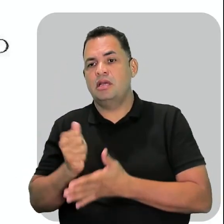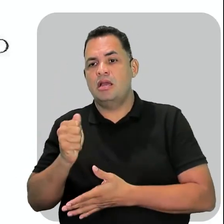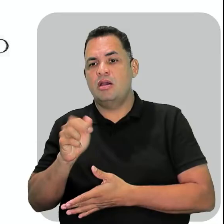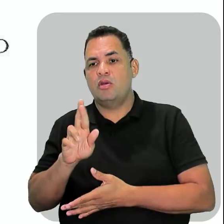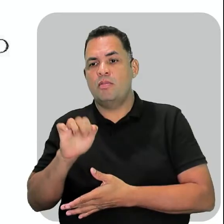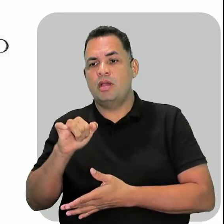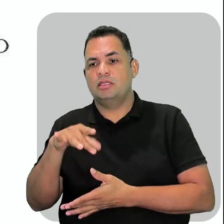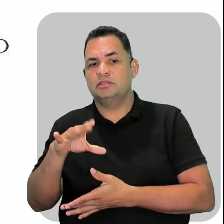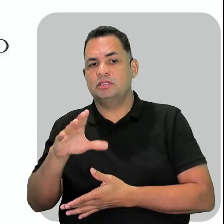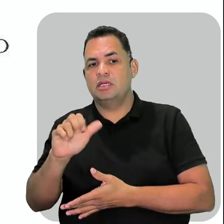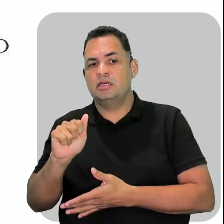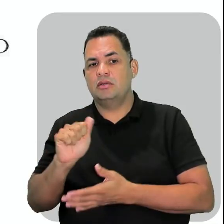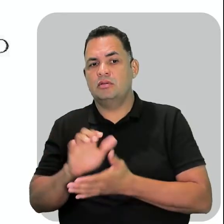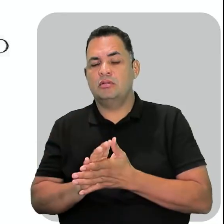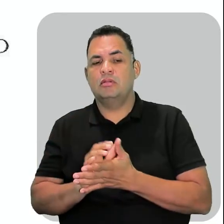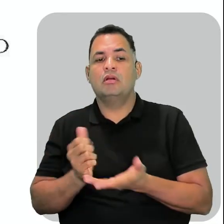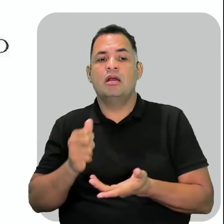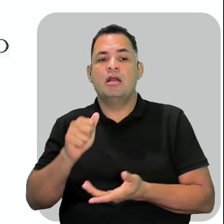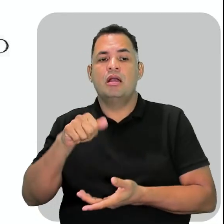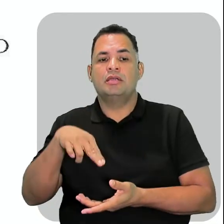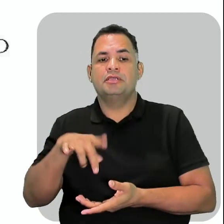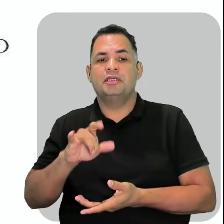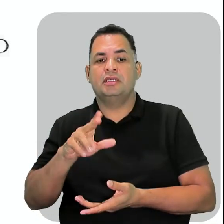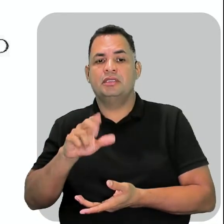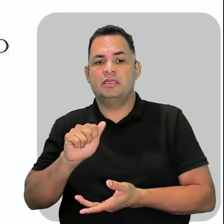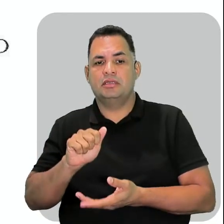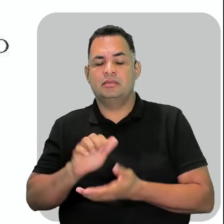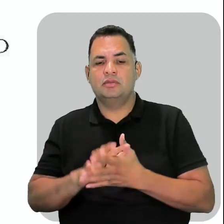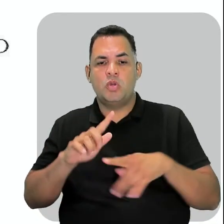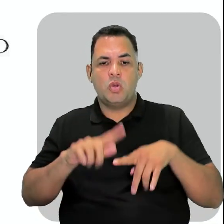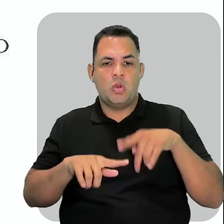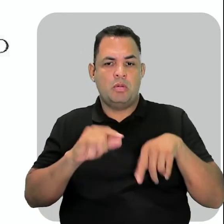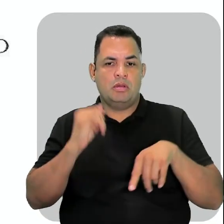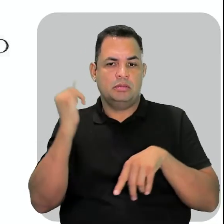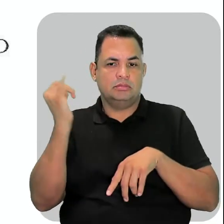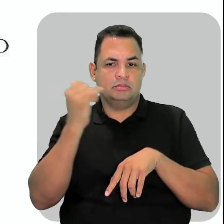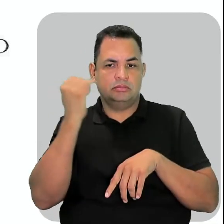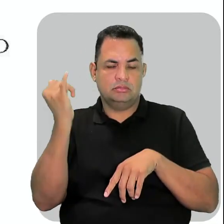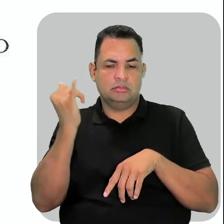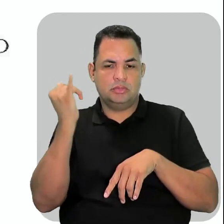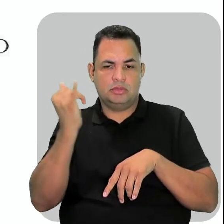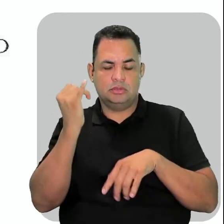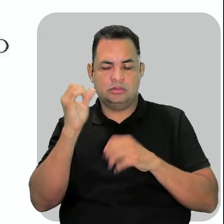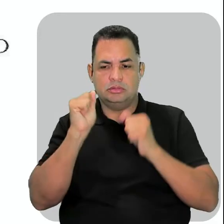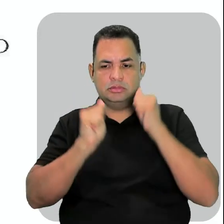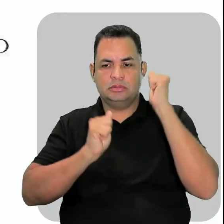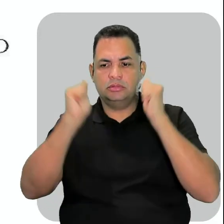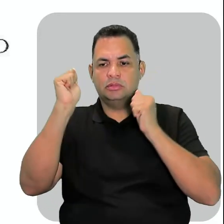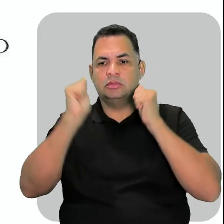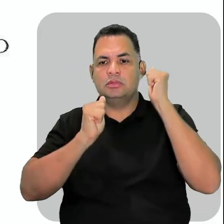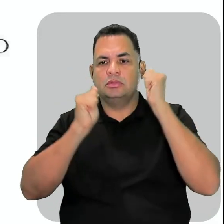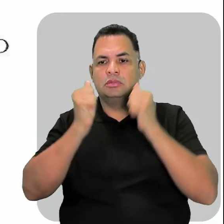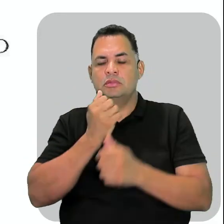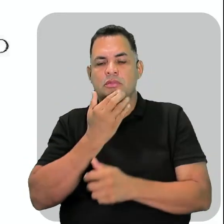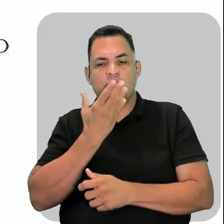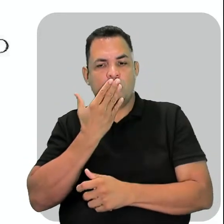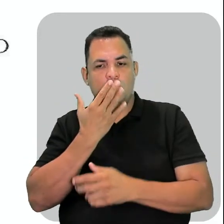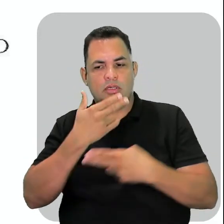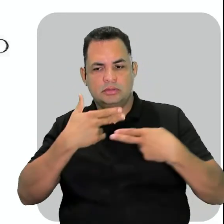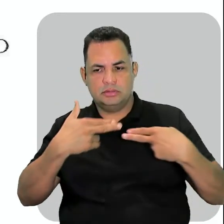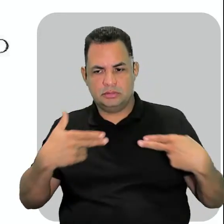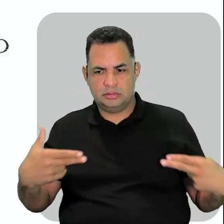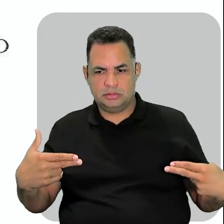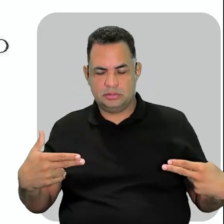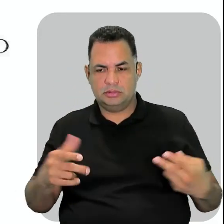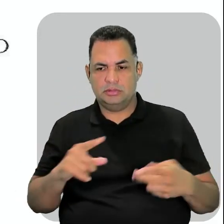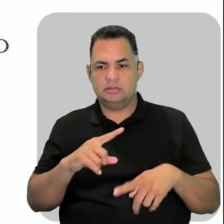aminas aromáticas, como a lignina, que são produtos importantes na indústria de corantes.